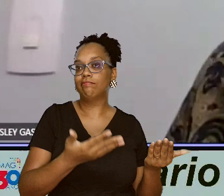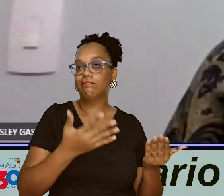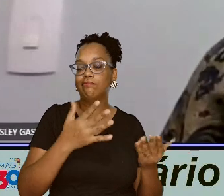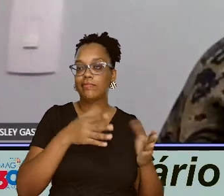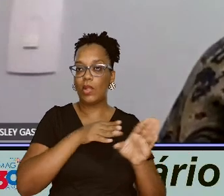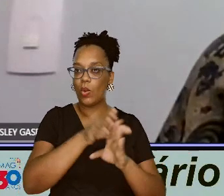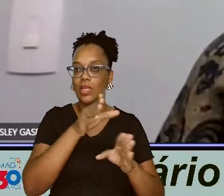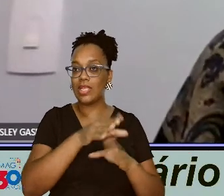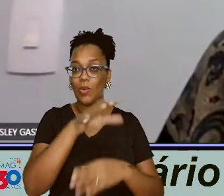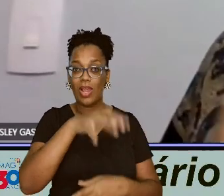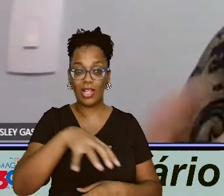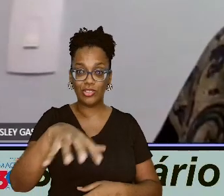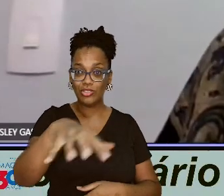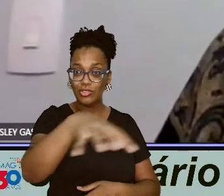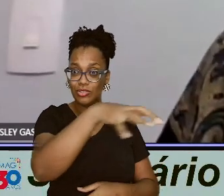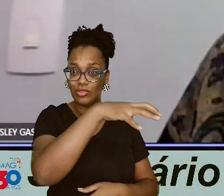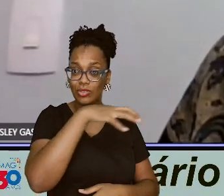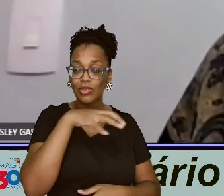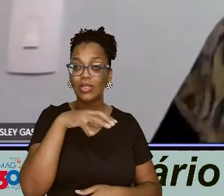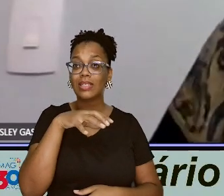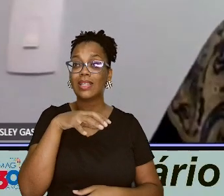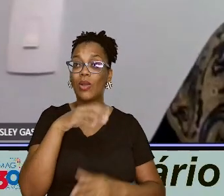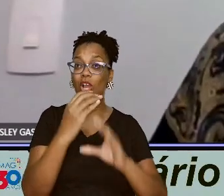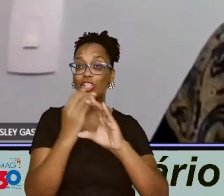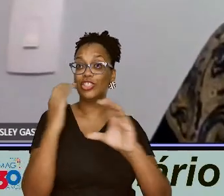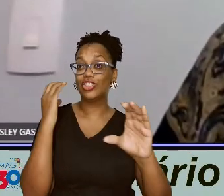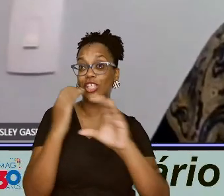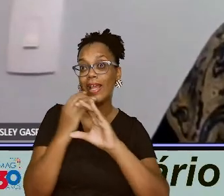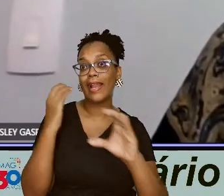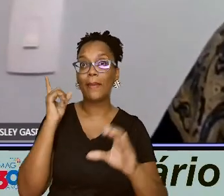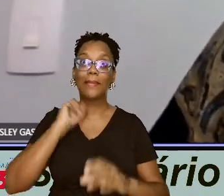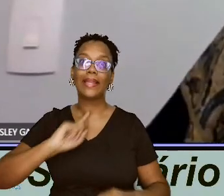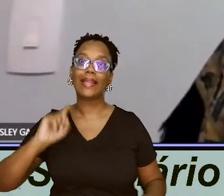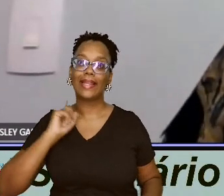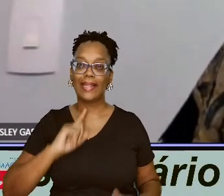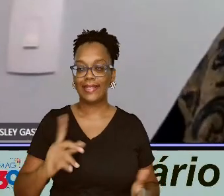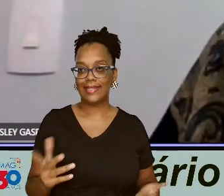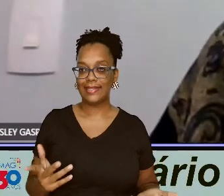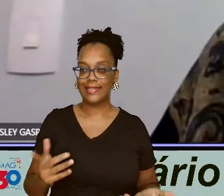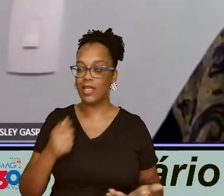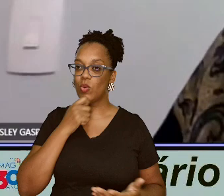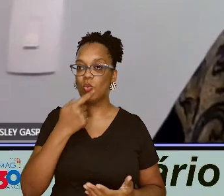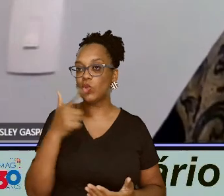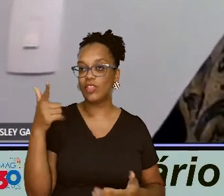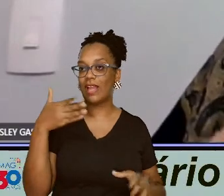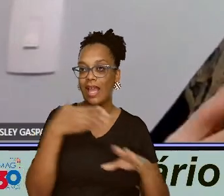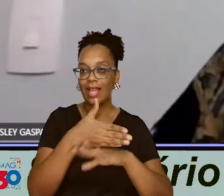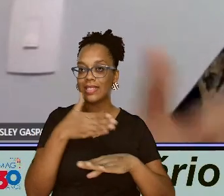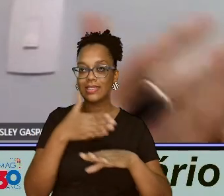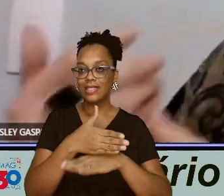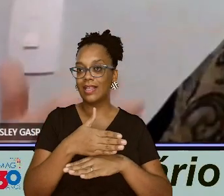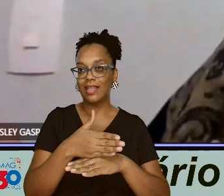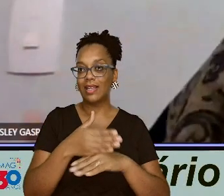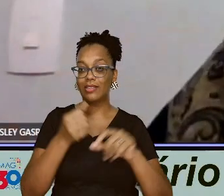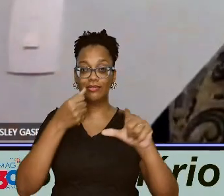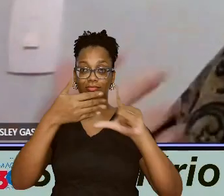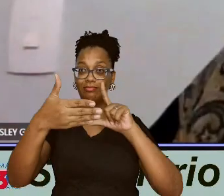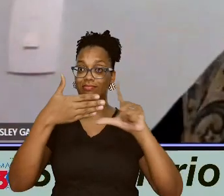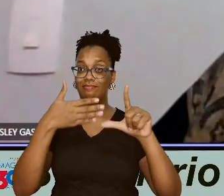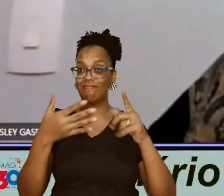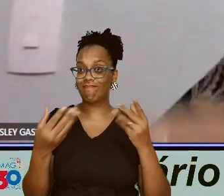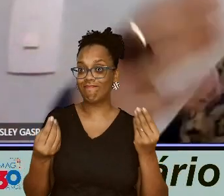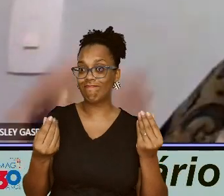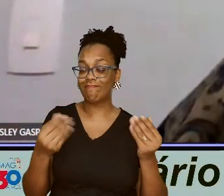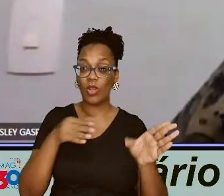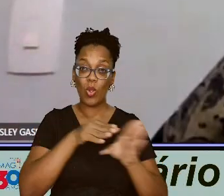conselho regional de engenharia em Minas Gerais que não tivesse um acesso ao web service, coisa que um